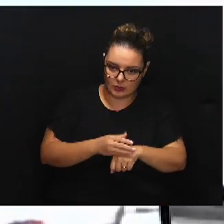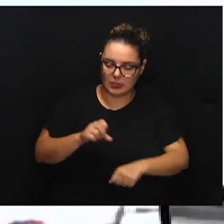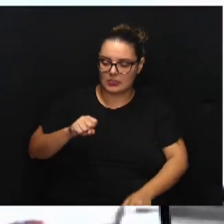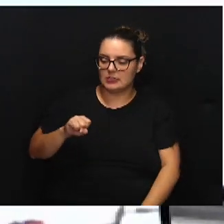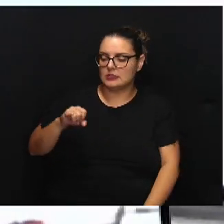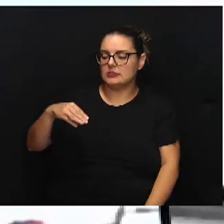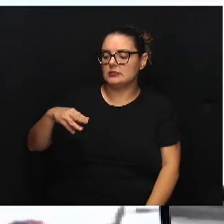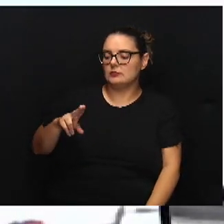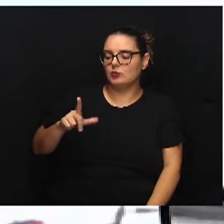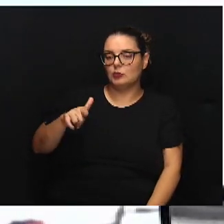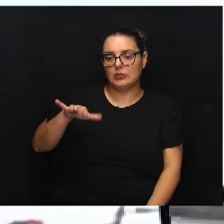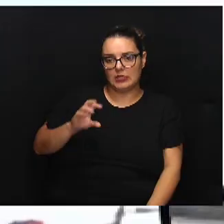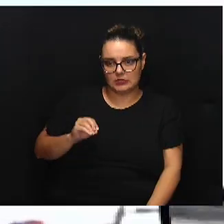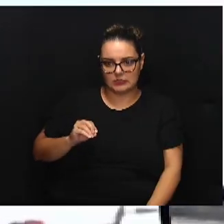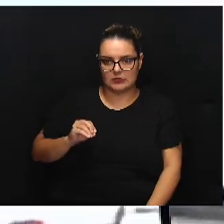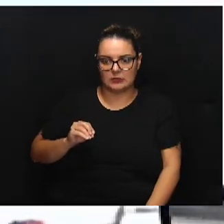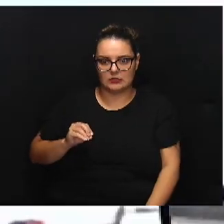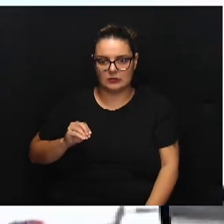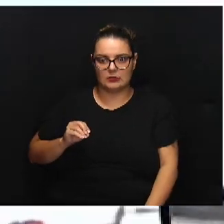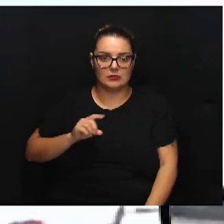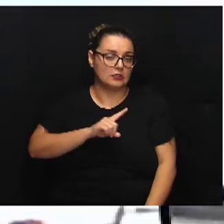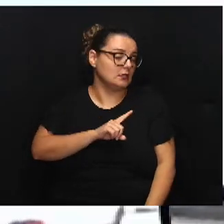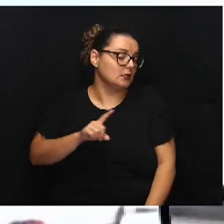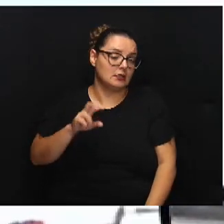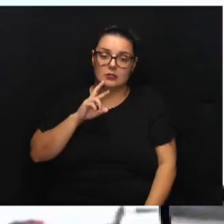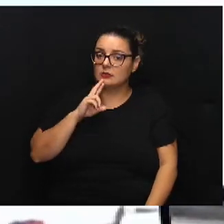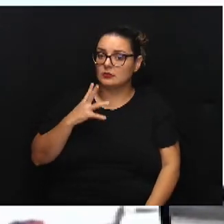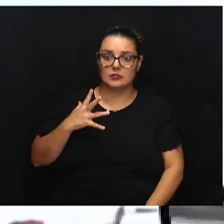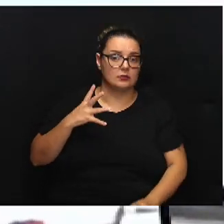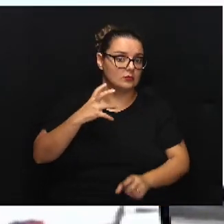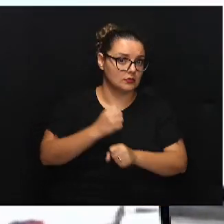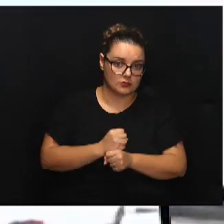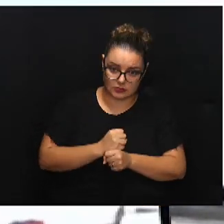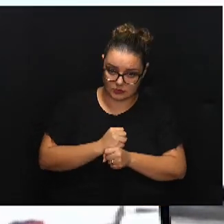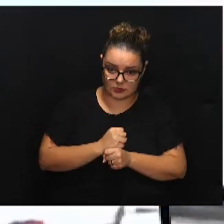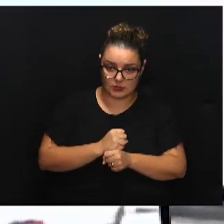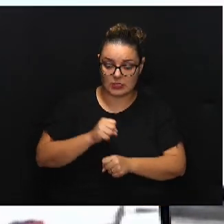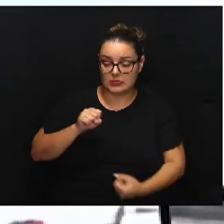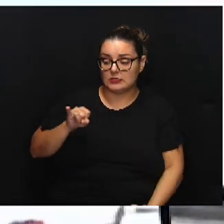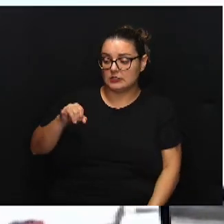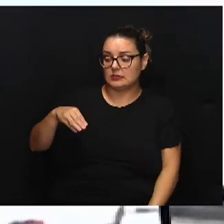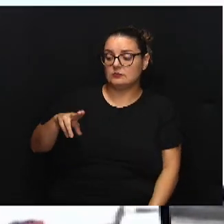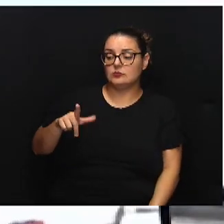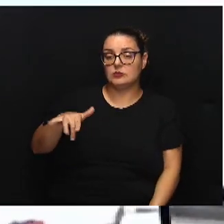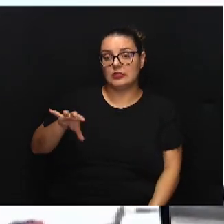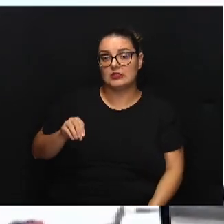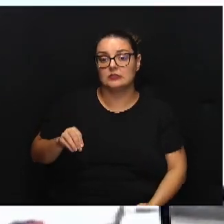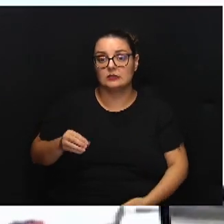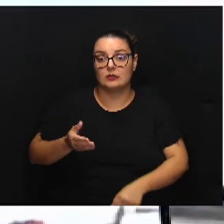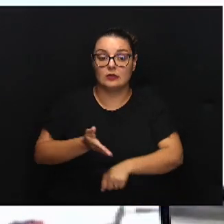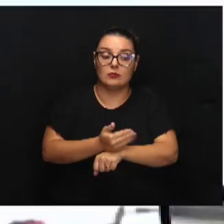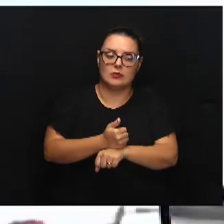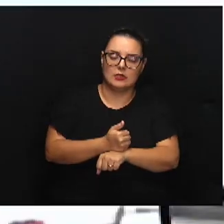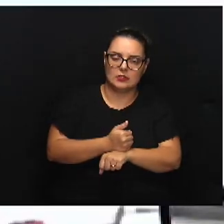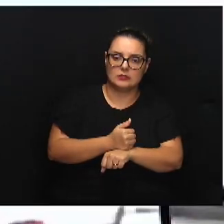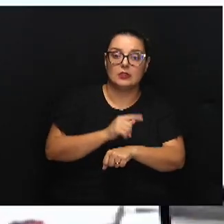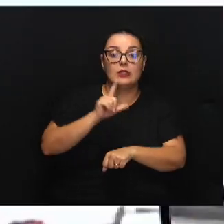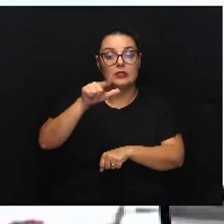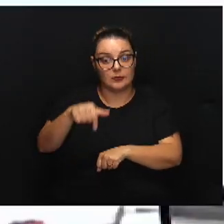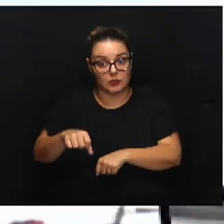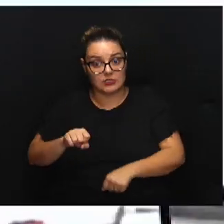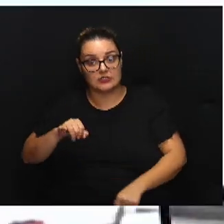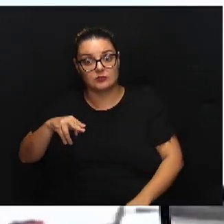simulação, que não resolvem tudo. Simulação é uma etapa prévia. Após a